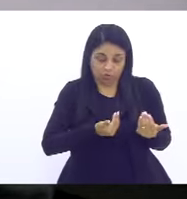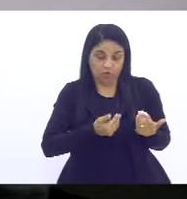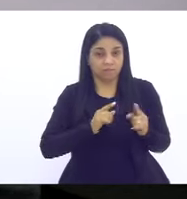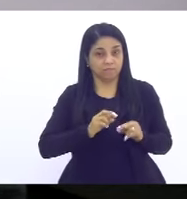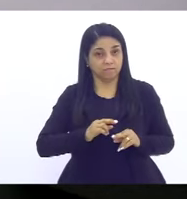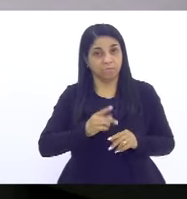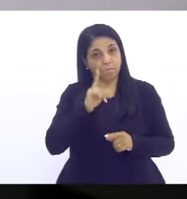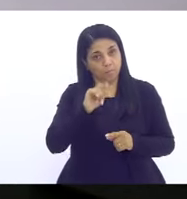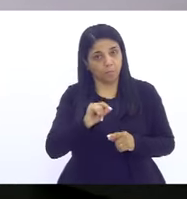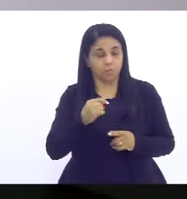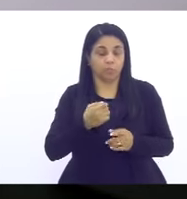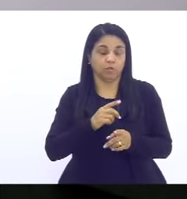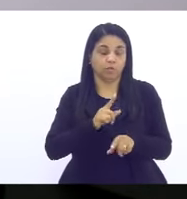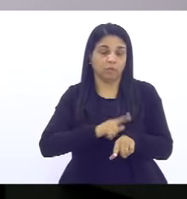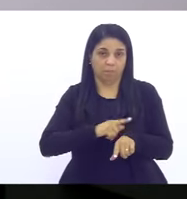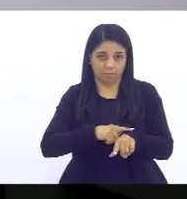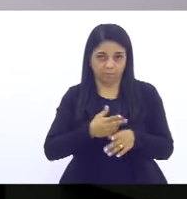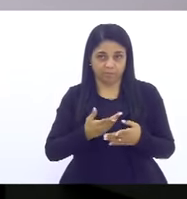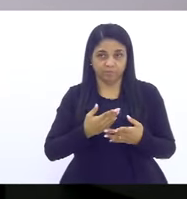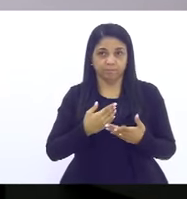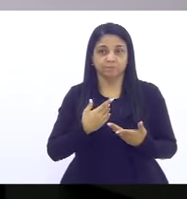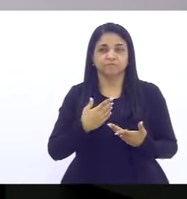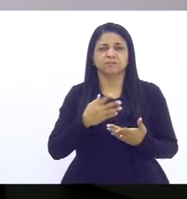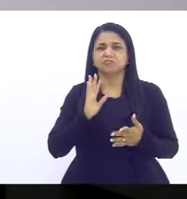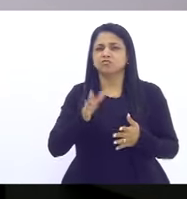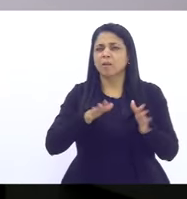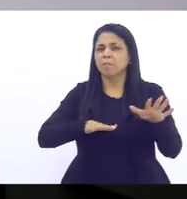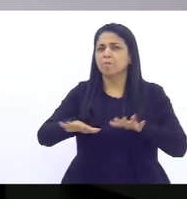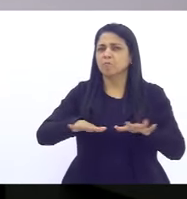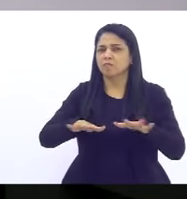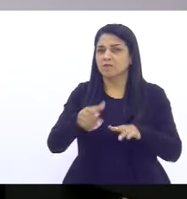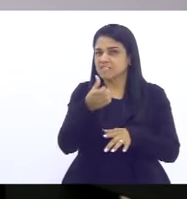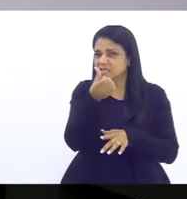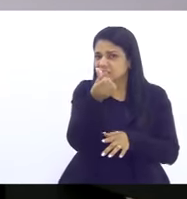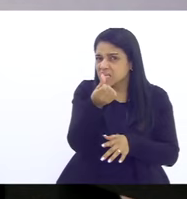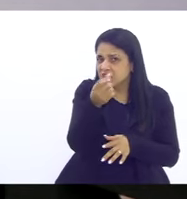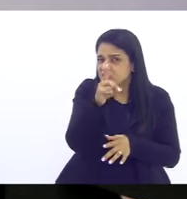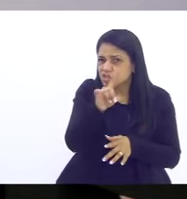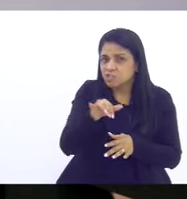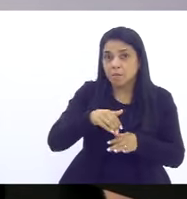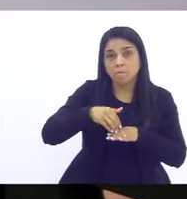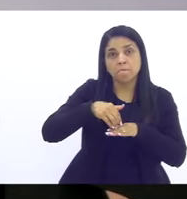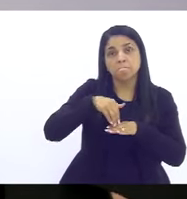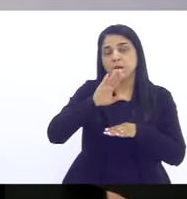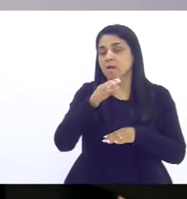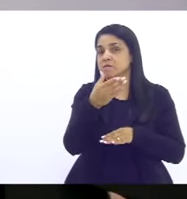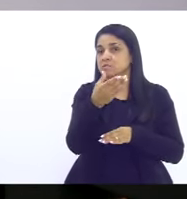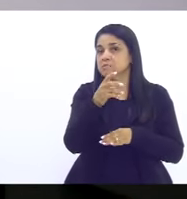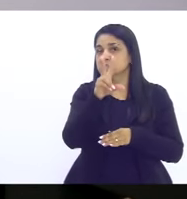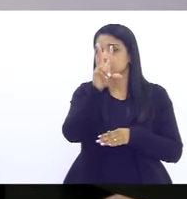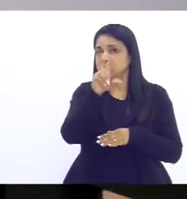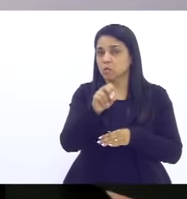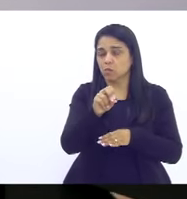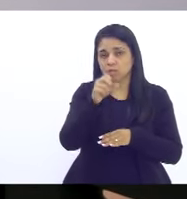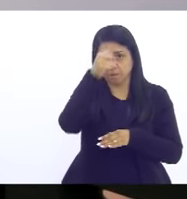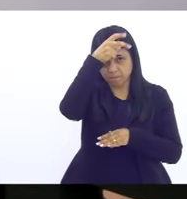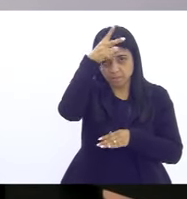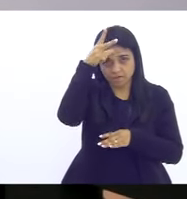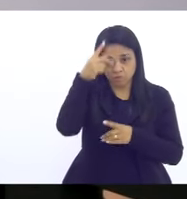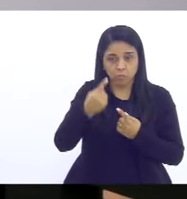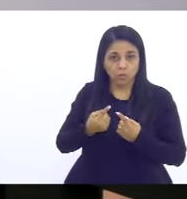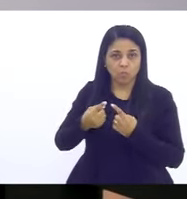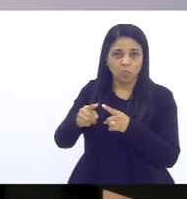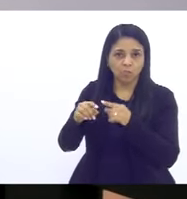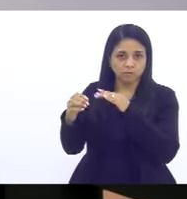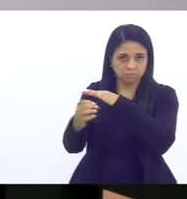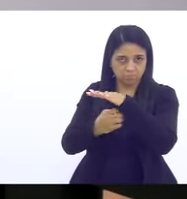Eu queria fazer uma pergunta: se alguém já viu um movimento que em 6 dias reunisse mais de 50 prefeitos contra uma concessionária ou uma empresa privada